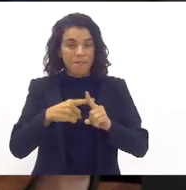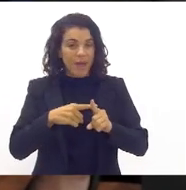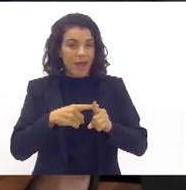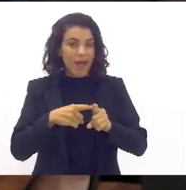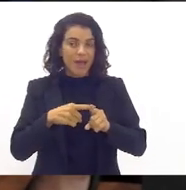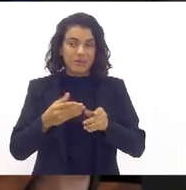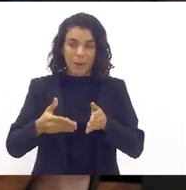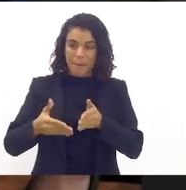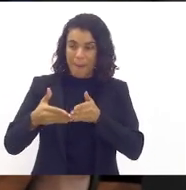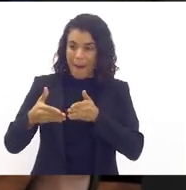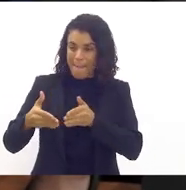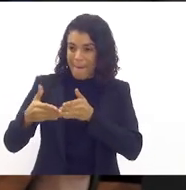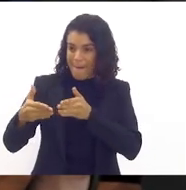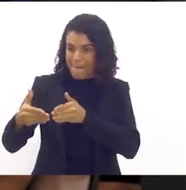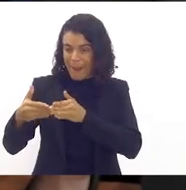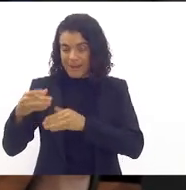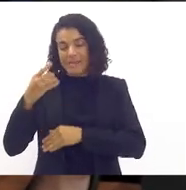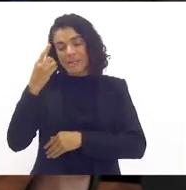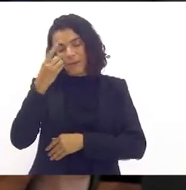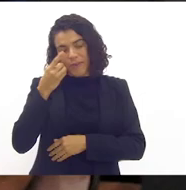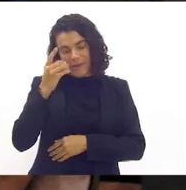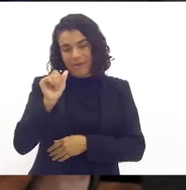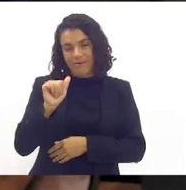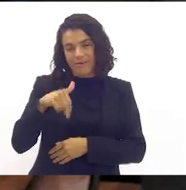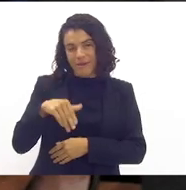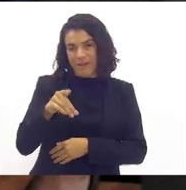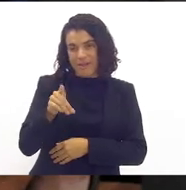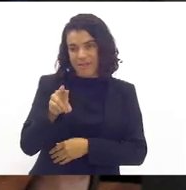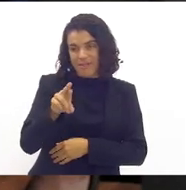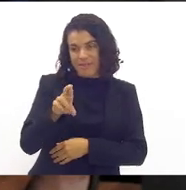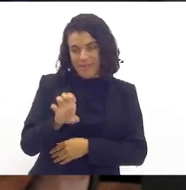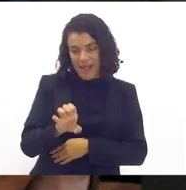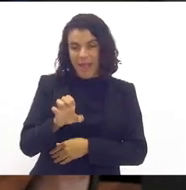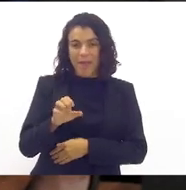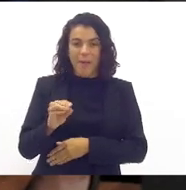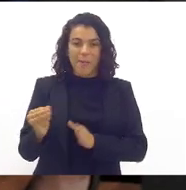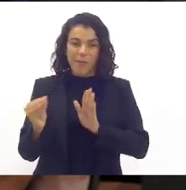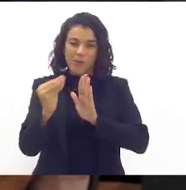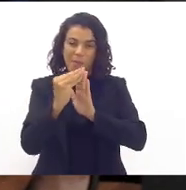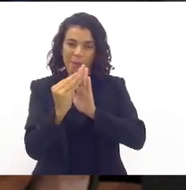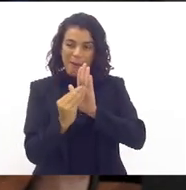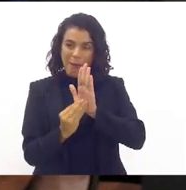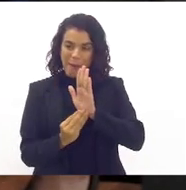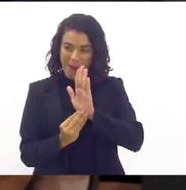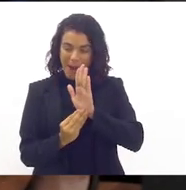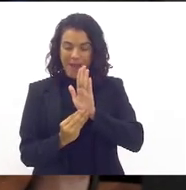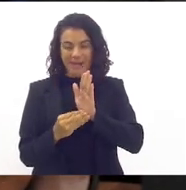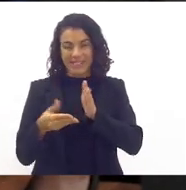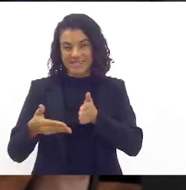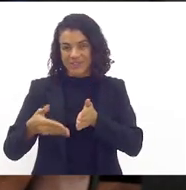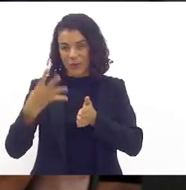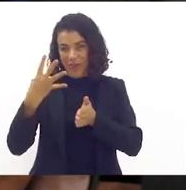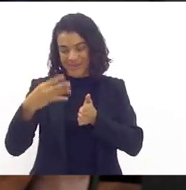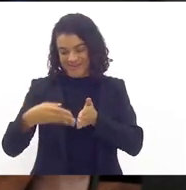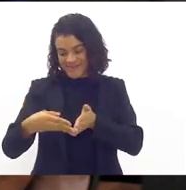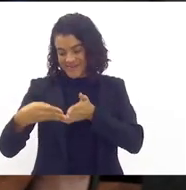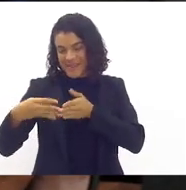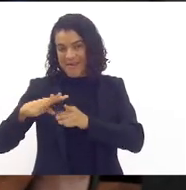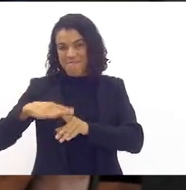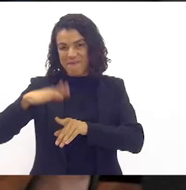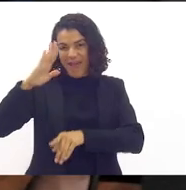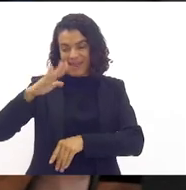exceções. Só o deputado André Corrêa deve ter colocado lá umas 4 exceções à época, né? Porque